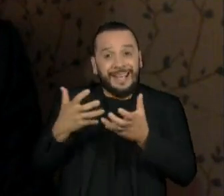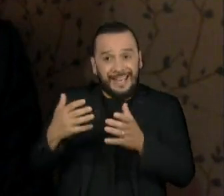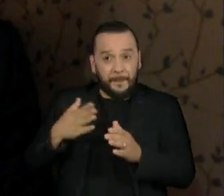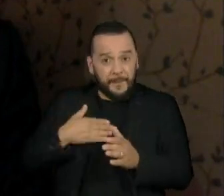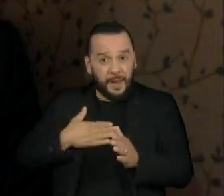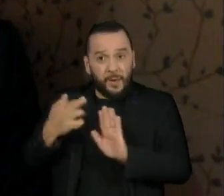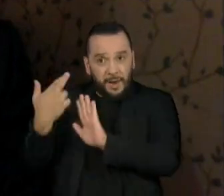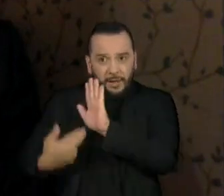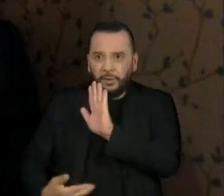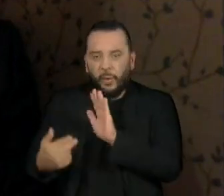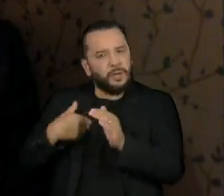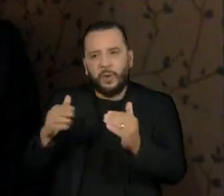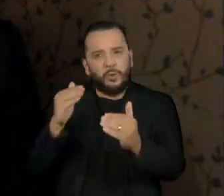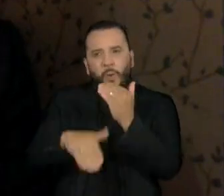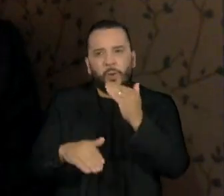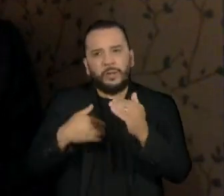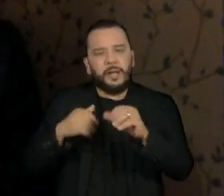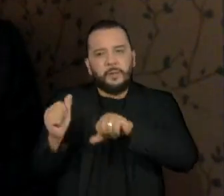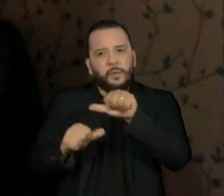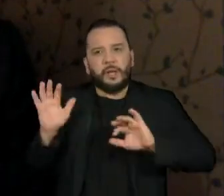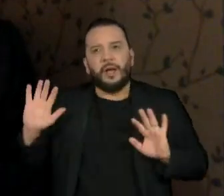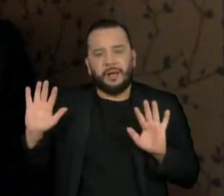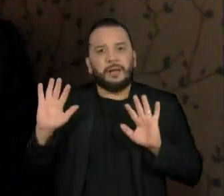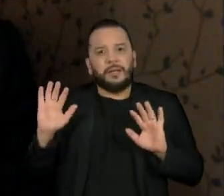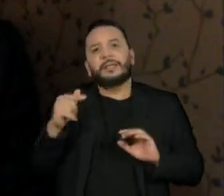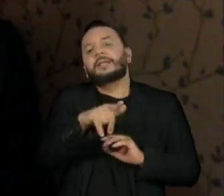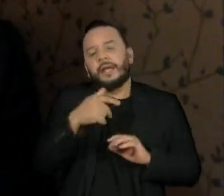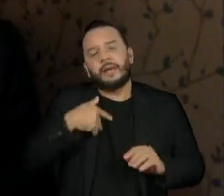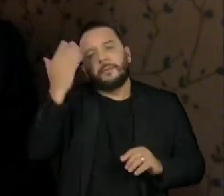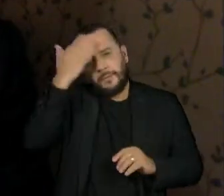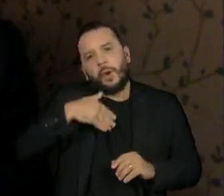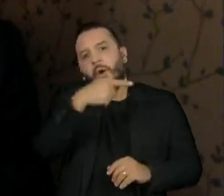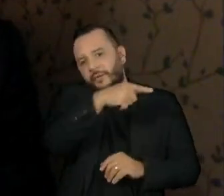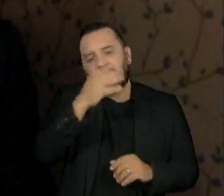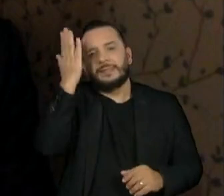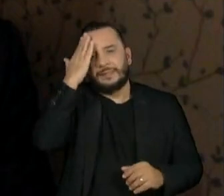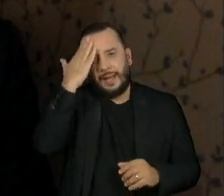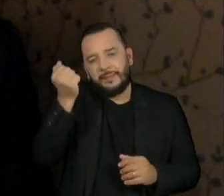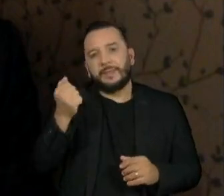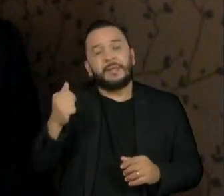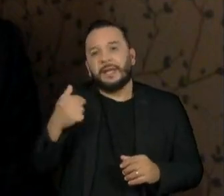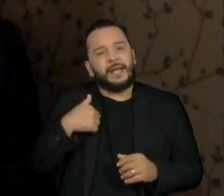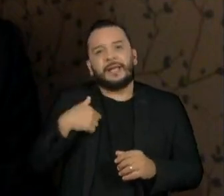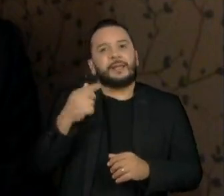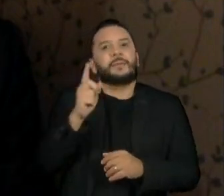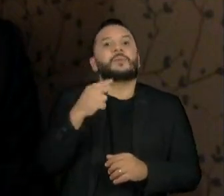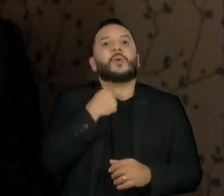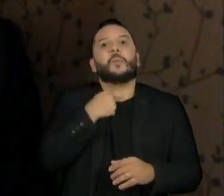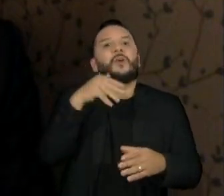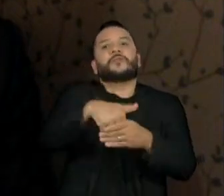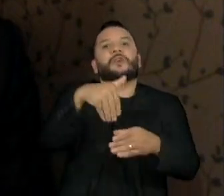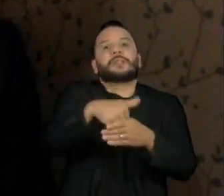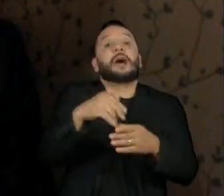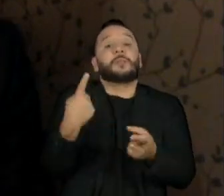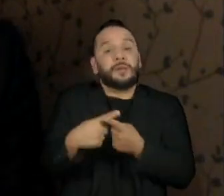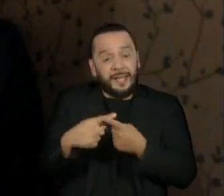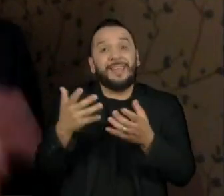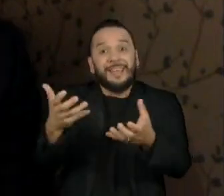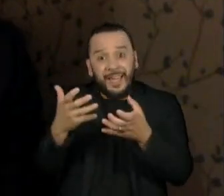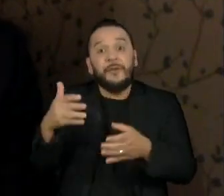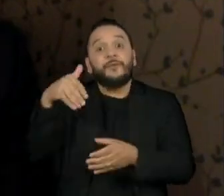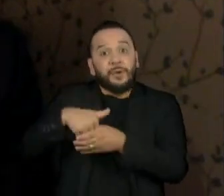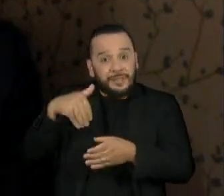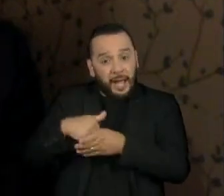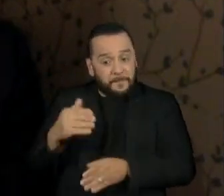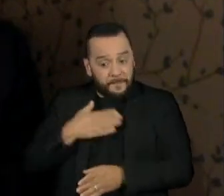meu relatório e eu não concordei em mudar. E ele é testemunha disso em qualquer momento. Então ele não deixou votar porque ele só queria votar se